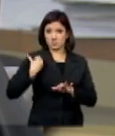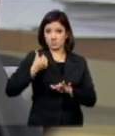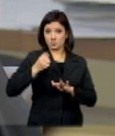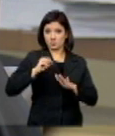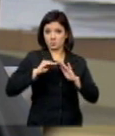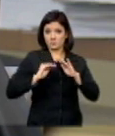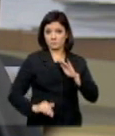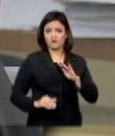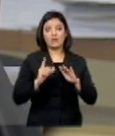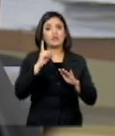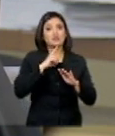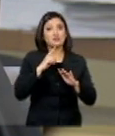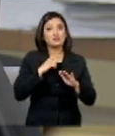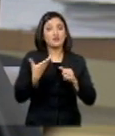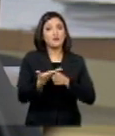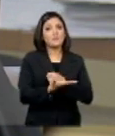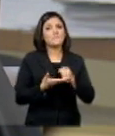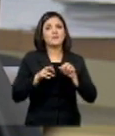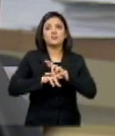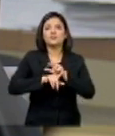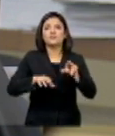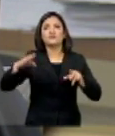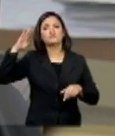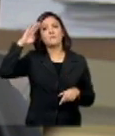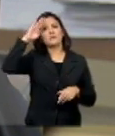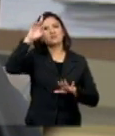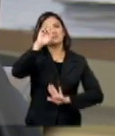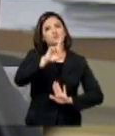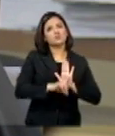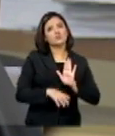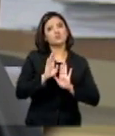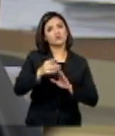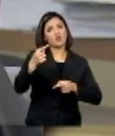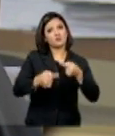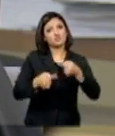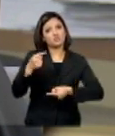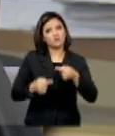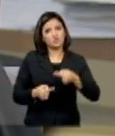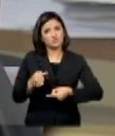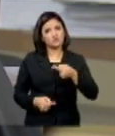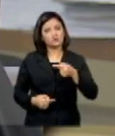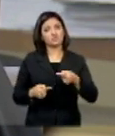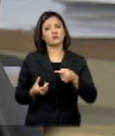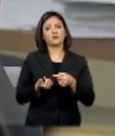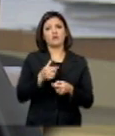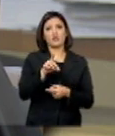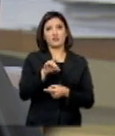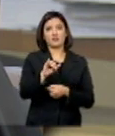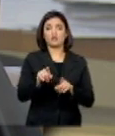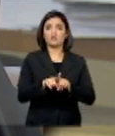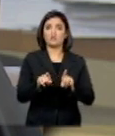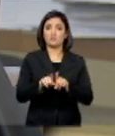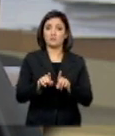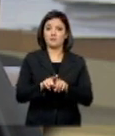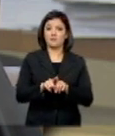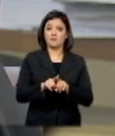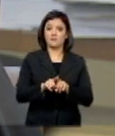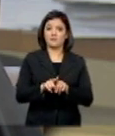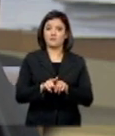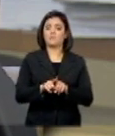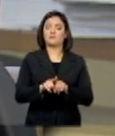diversos princípios e direitos discutidos nessa ação como a promoção do bem estar do menor e de sua